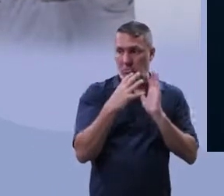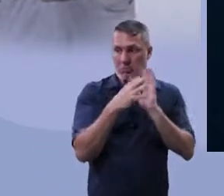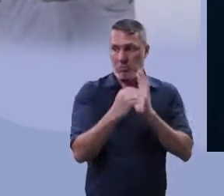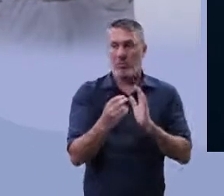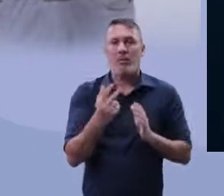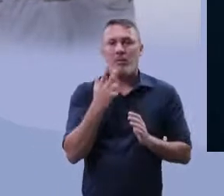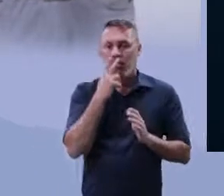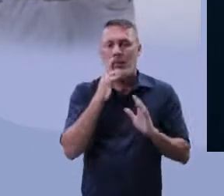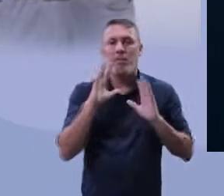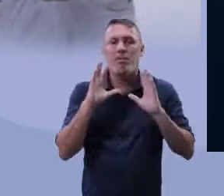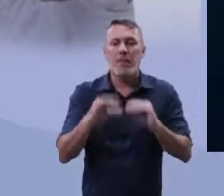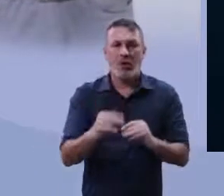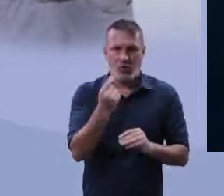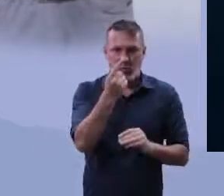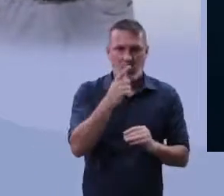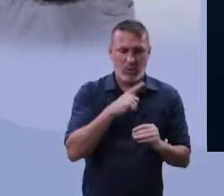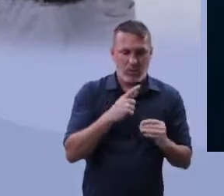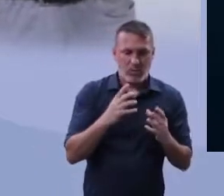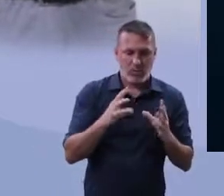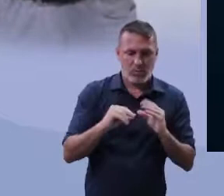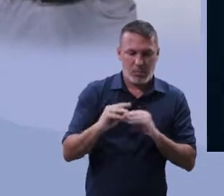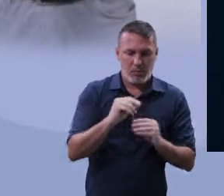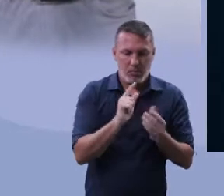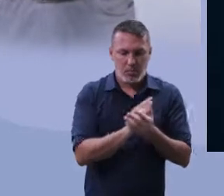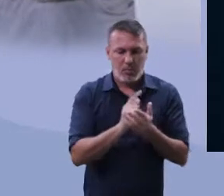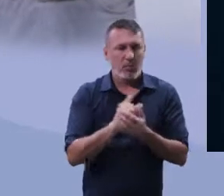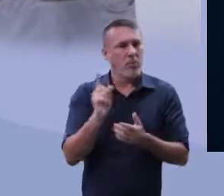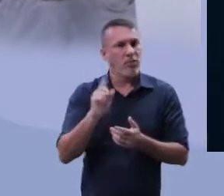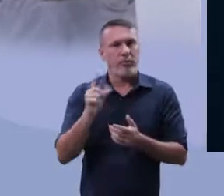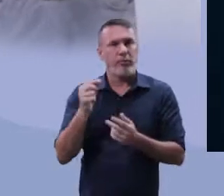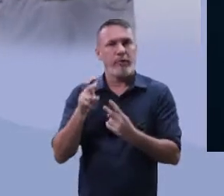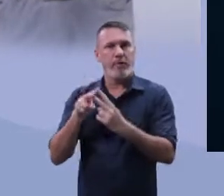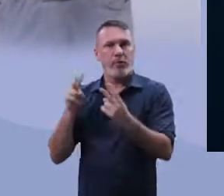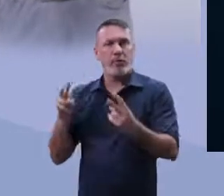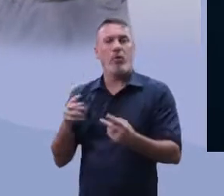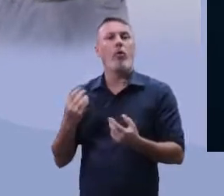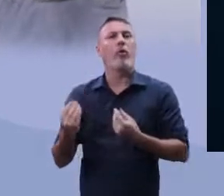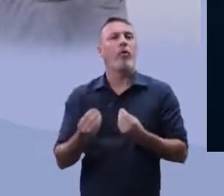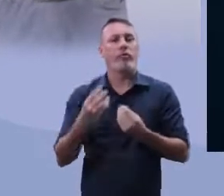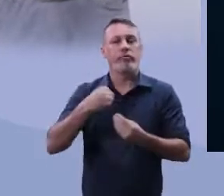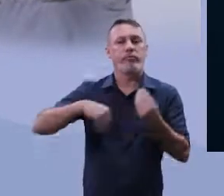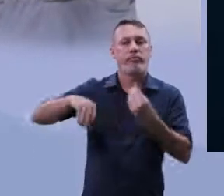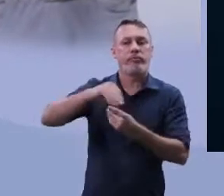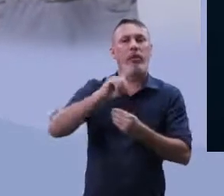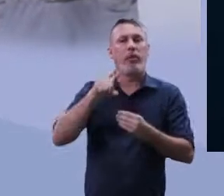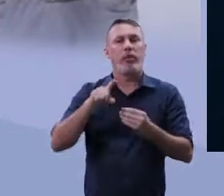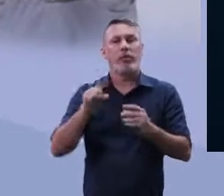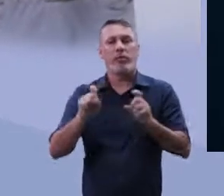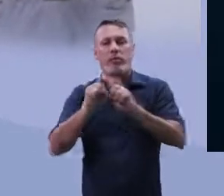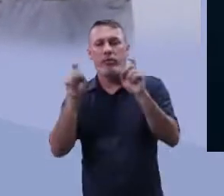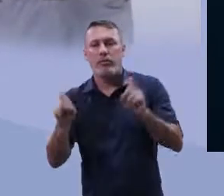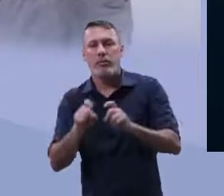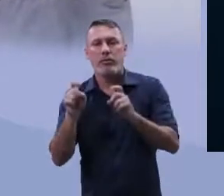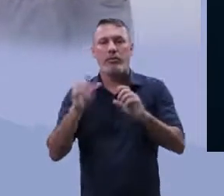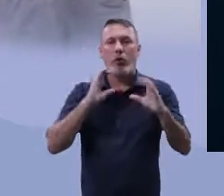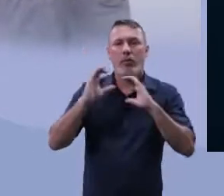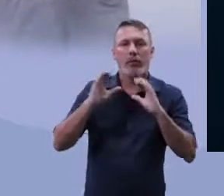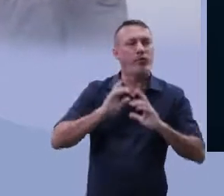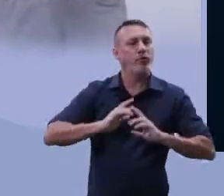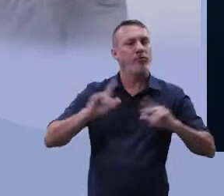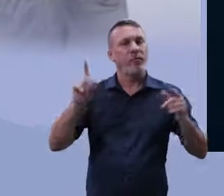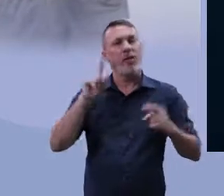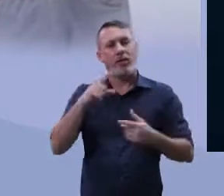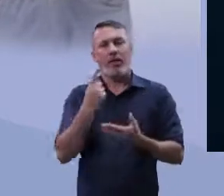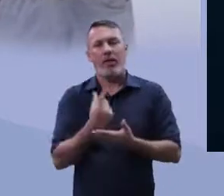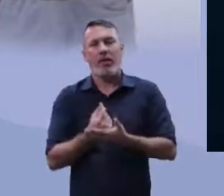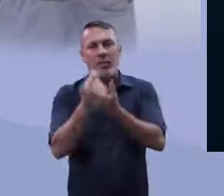dinheiro ele é não tátil, o dinheiro ele é um dinheiro virtual que circula pelas grandes redes de comunicação.